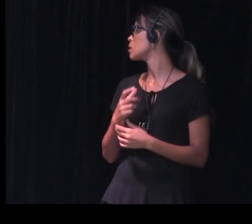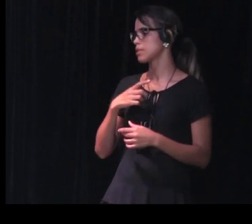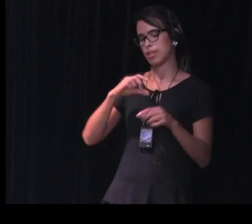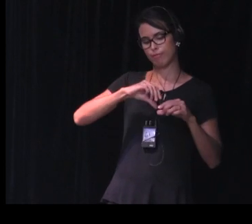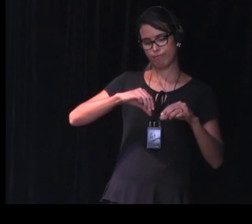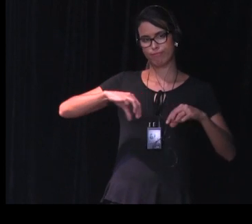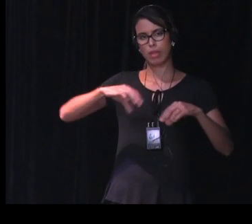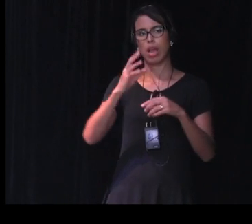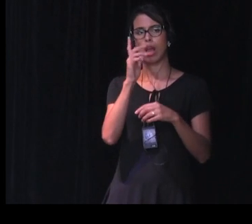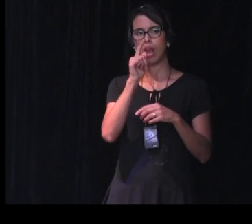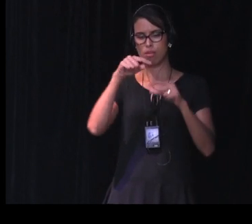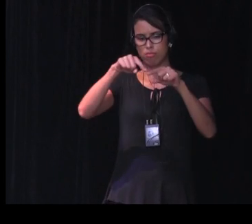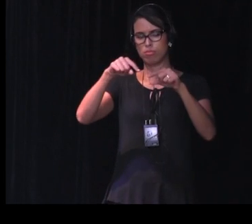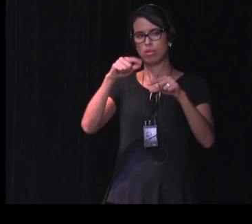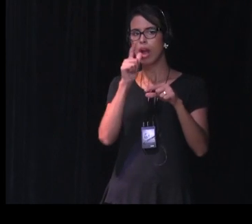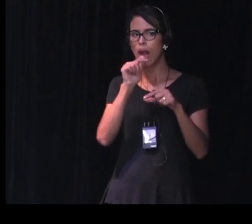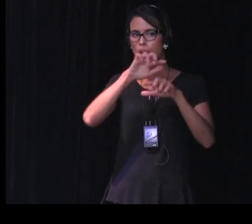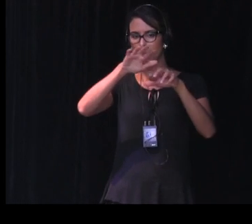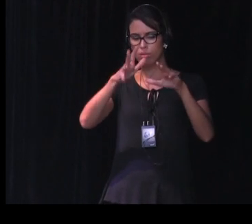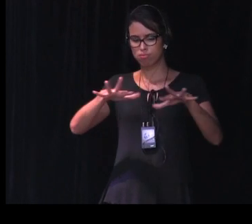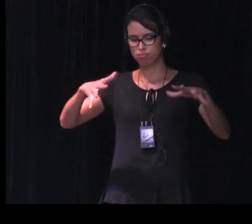Há uma faixa em torno da lagoa